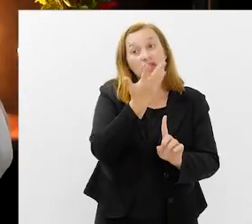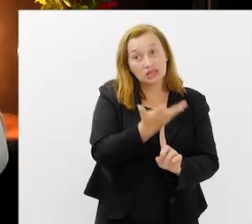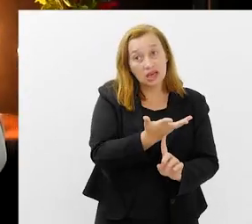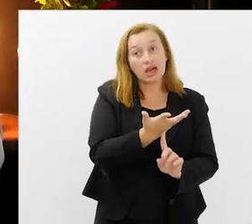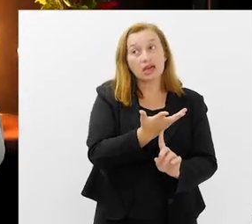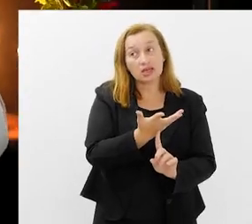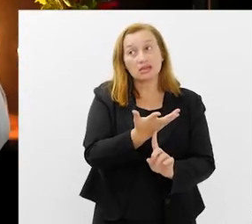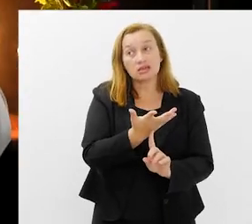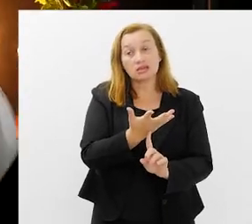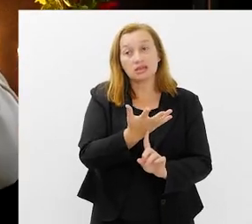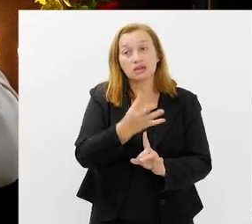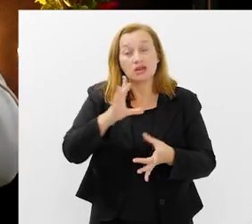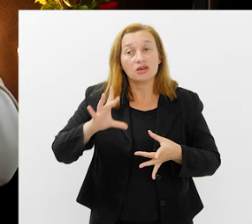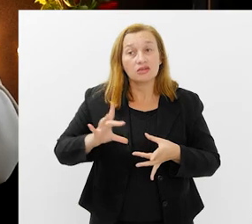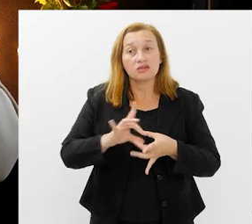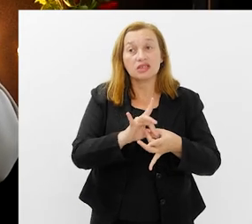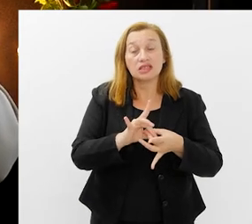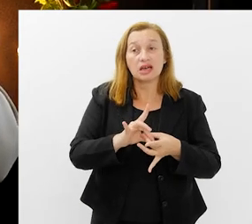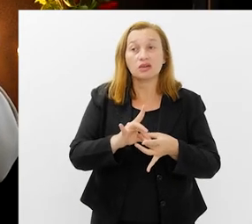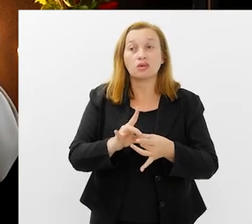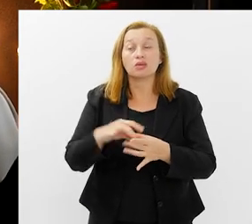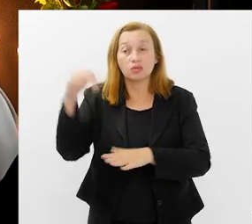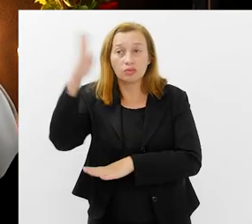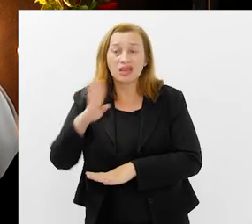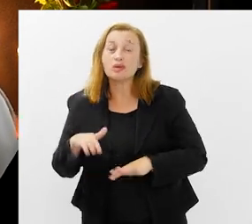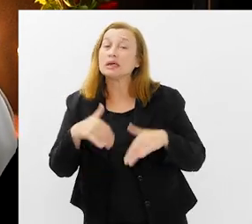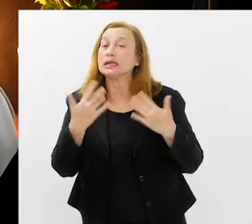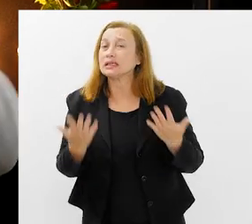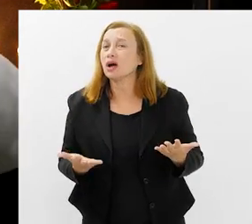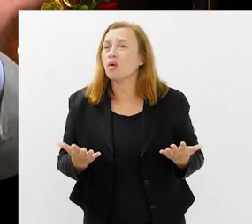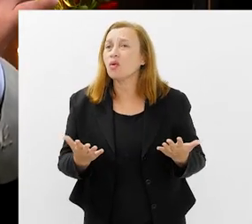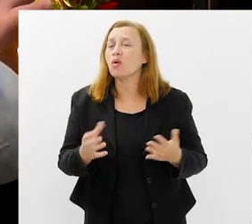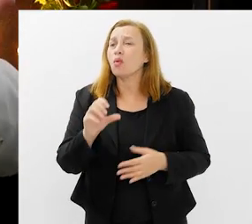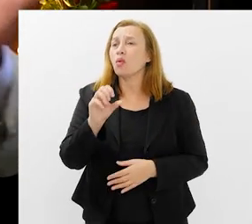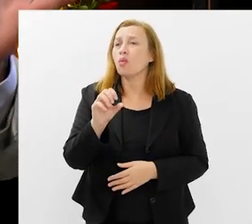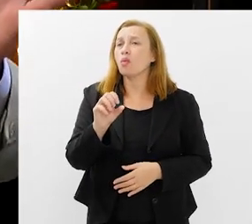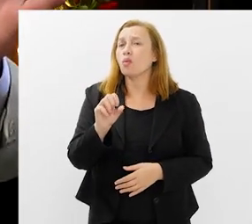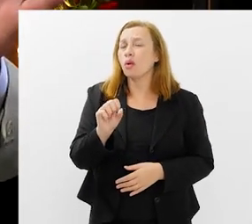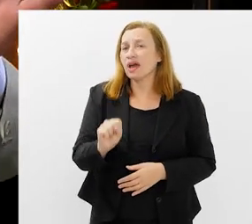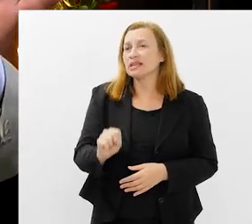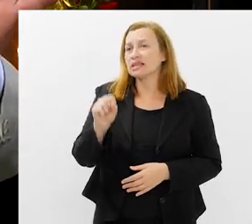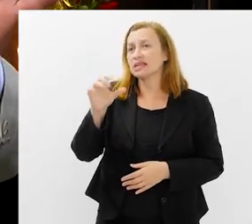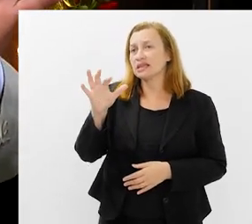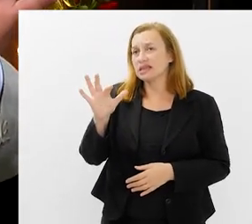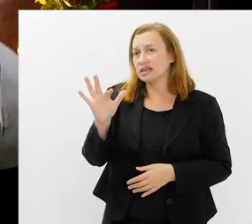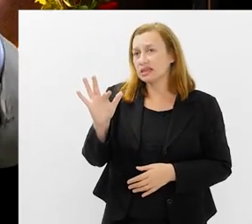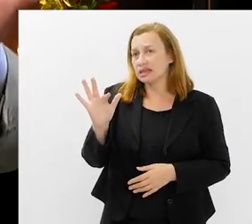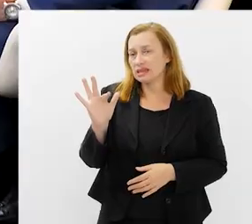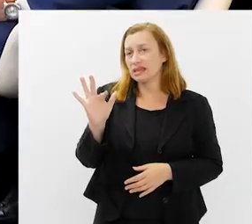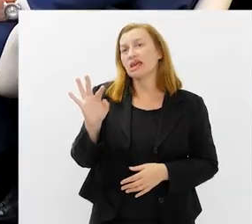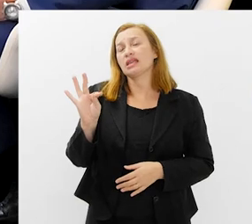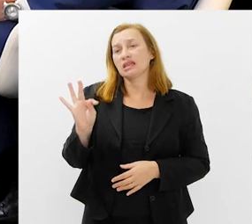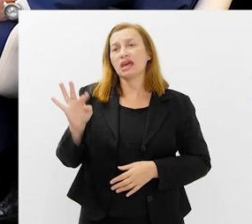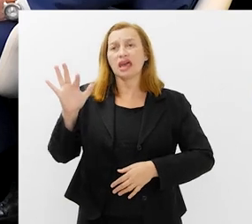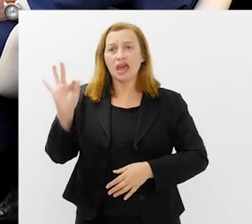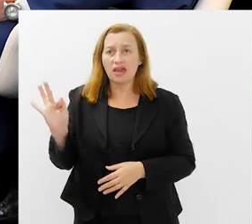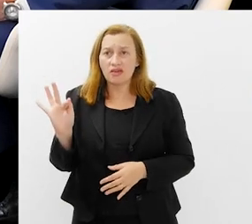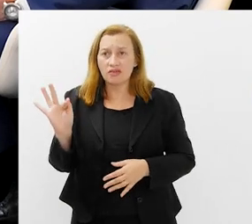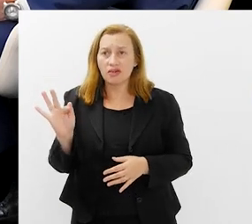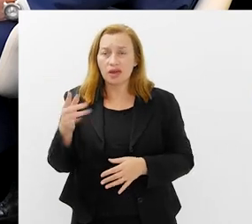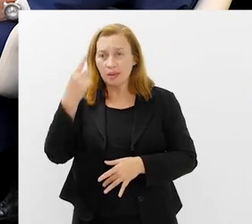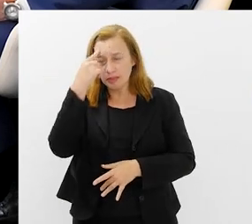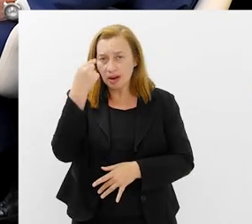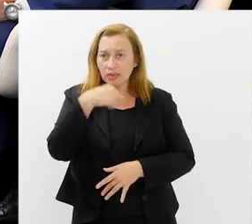padrões ambientais fixados pelo Brasil. Então, o STF julgou procedente em parte para